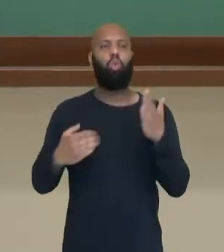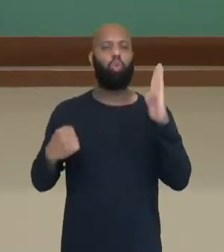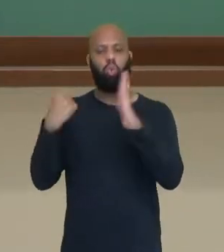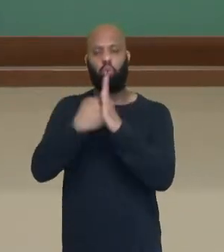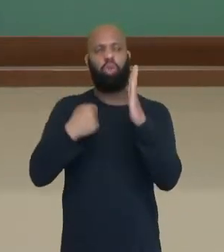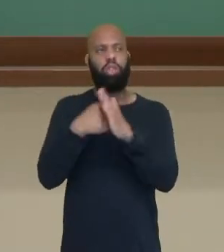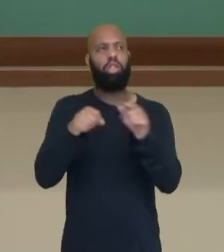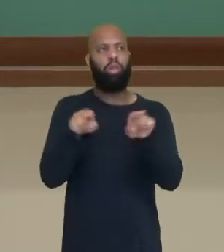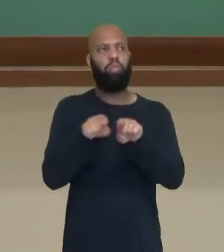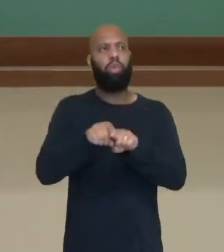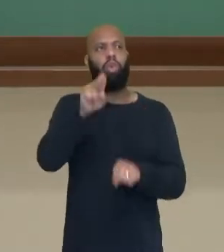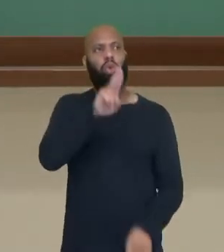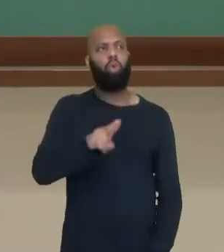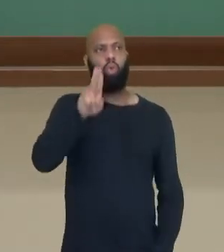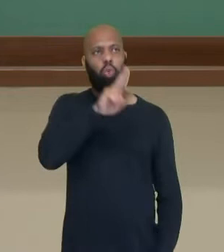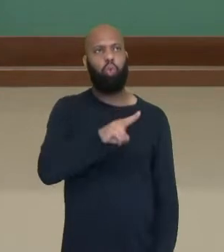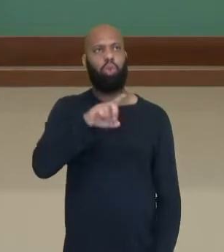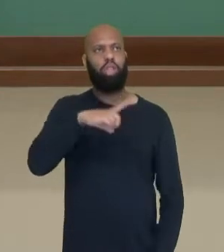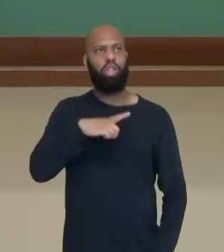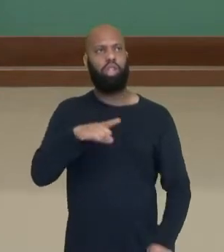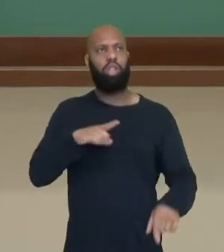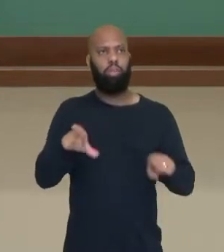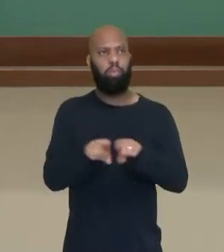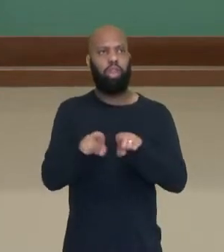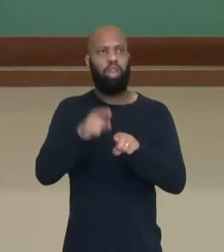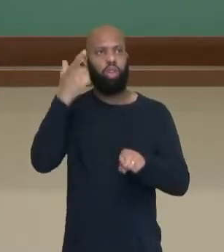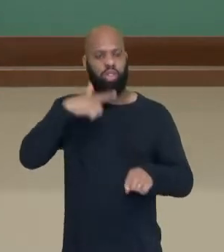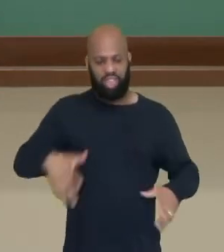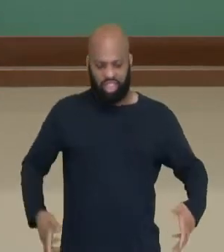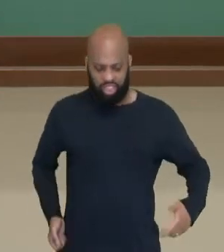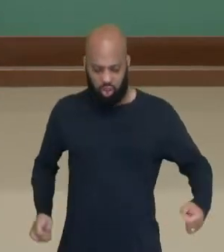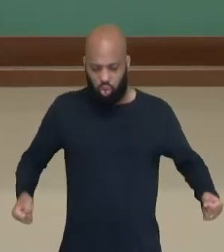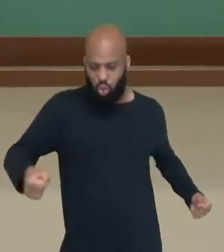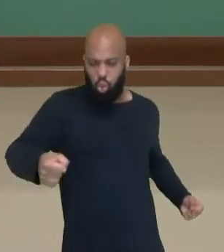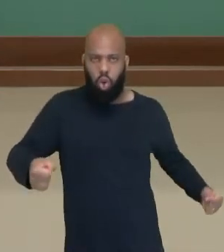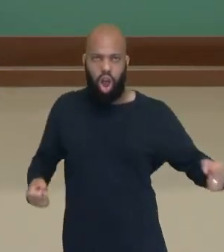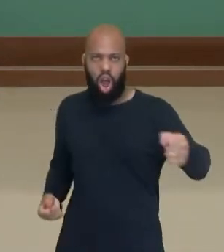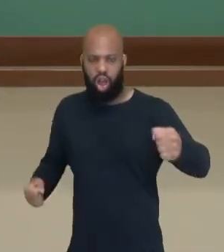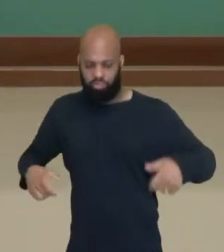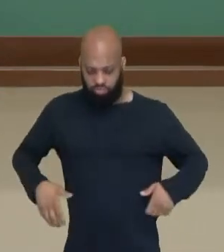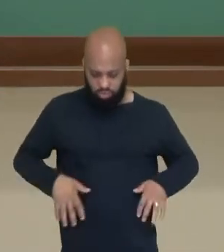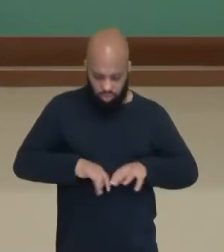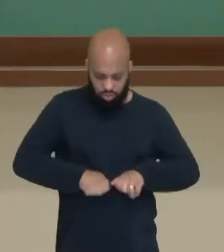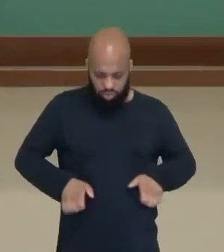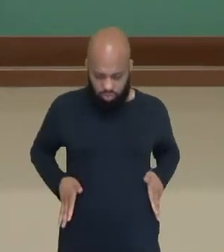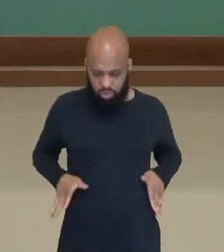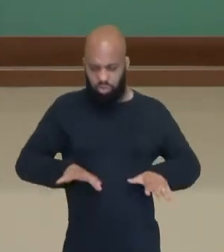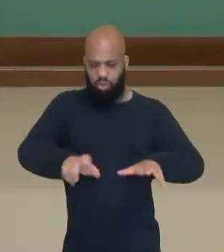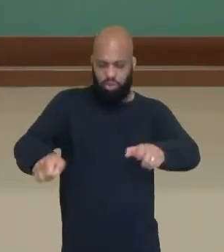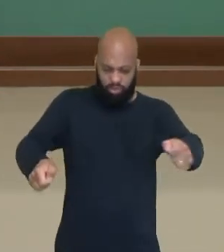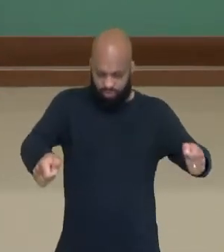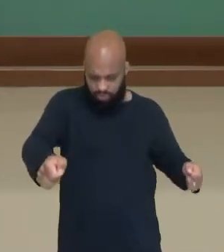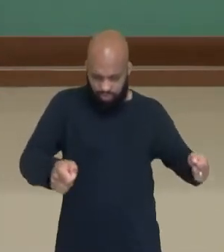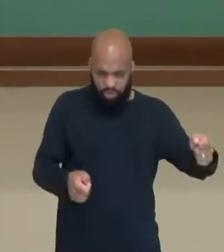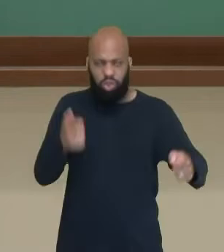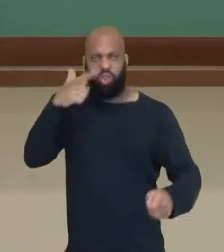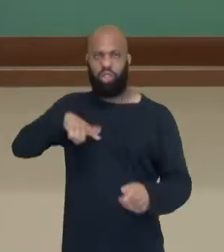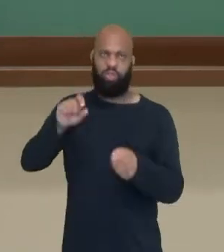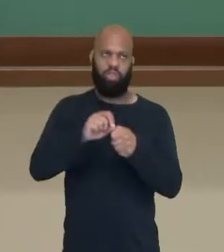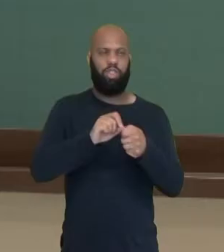os atletas usam o mawashi, eles conseguem segurar no mawashi do adversário para aplicar algumas técnicas de